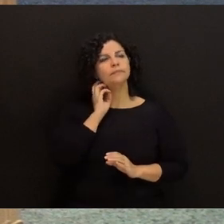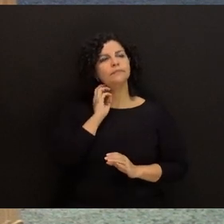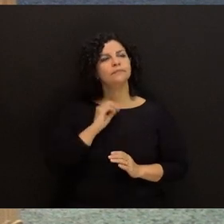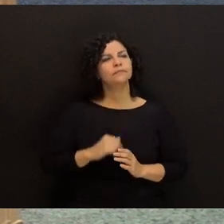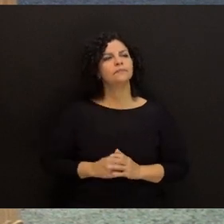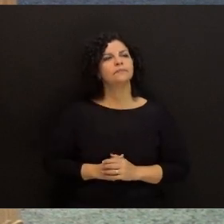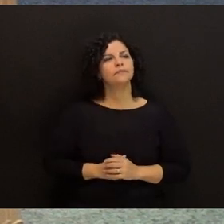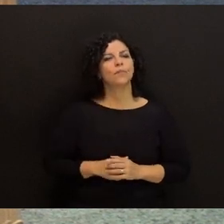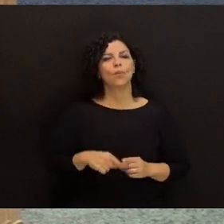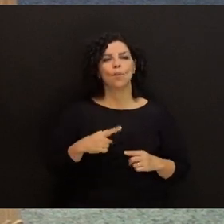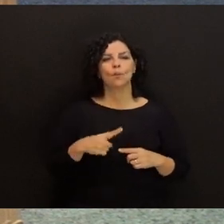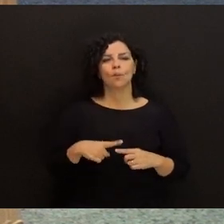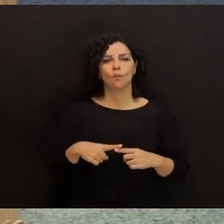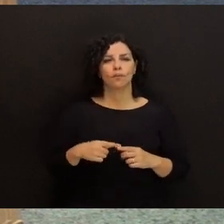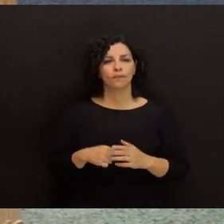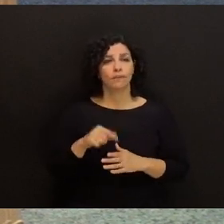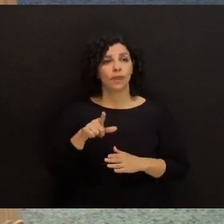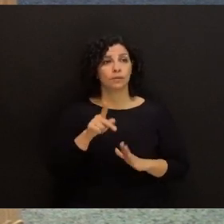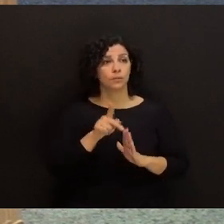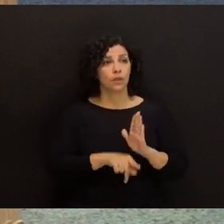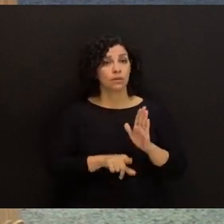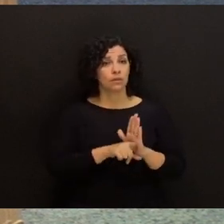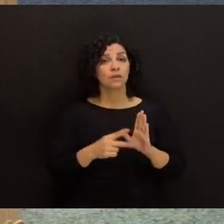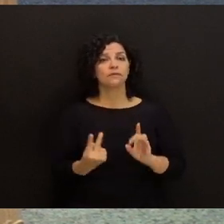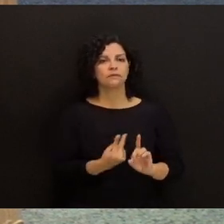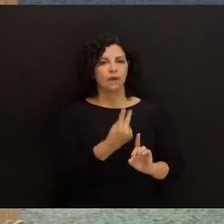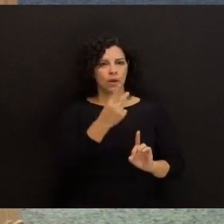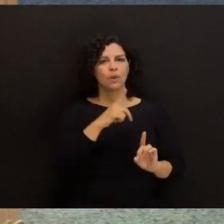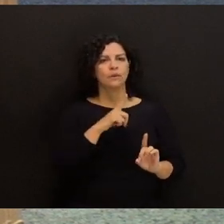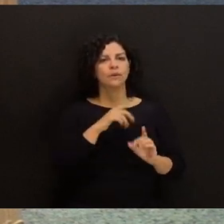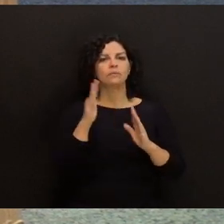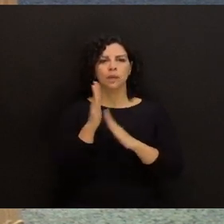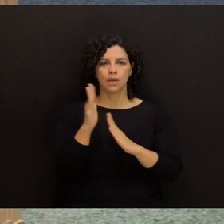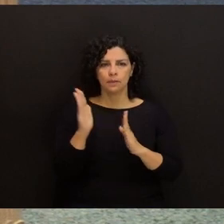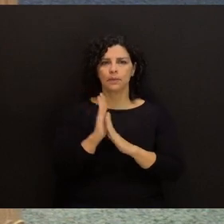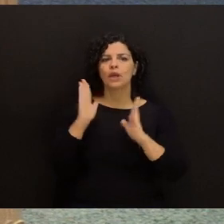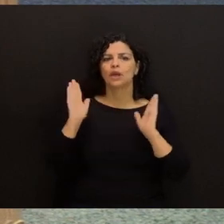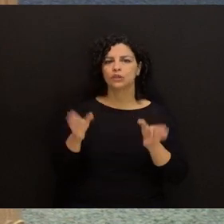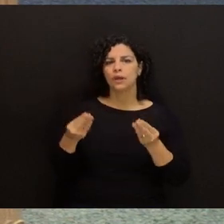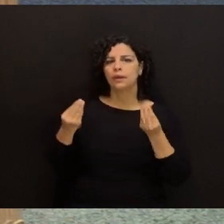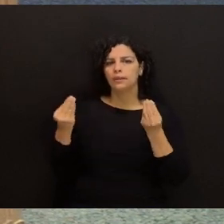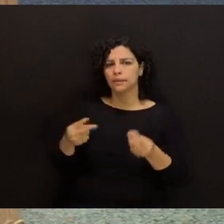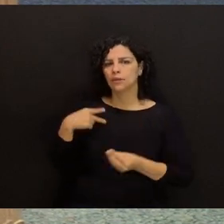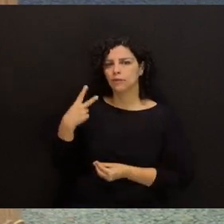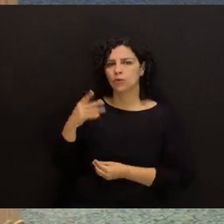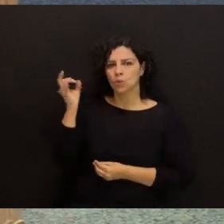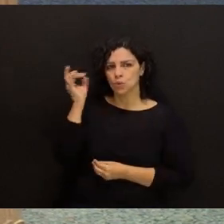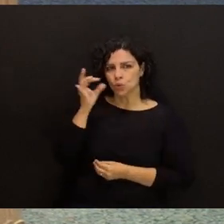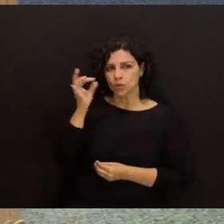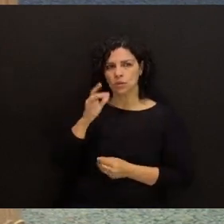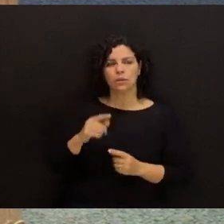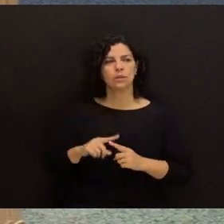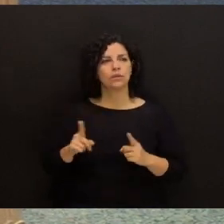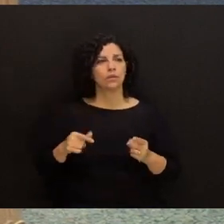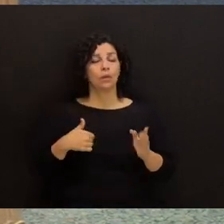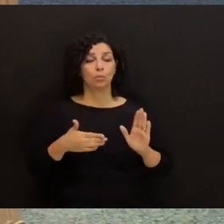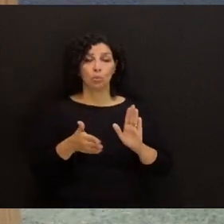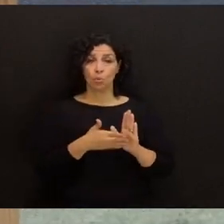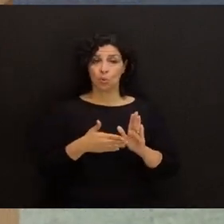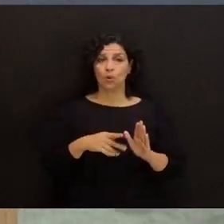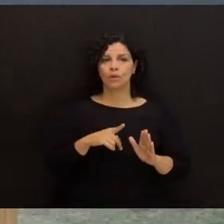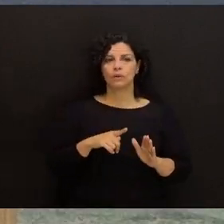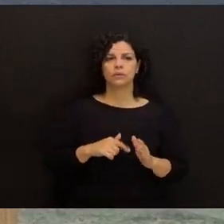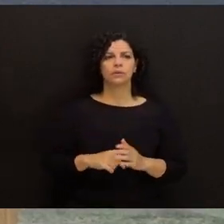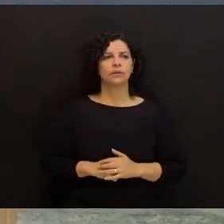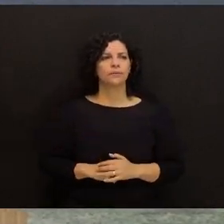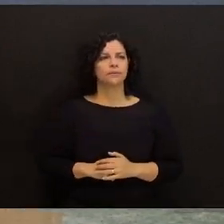porque ele de fato é muito valoroso já paralisei aqui o nova Vereador Juliano Martins pela proposição